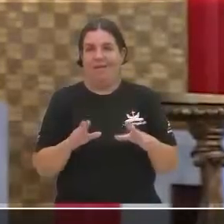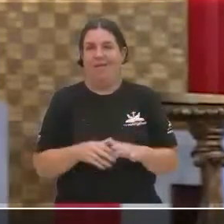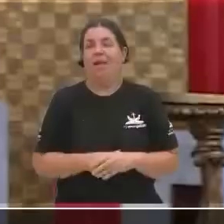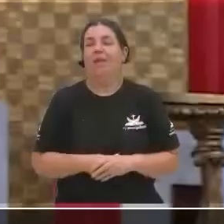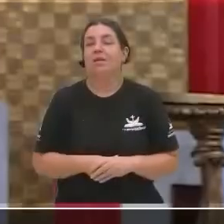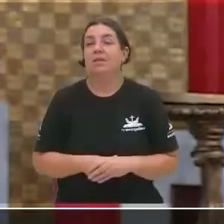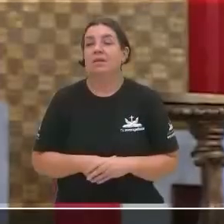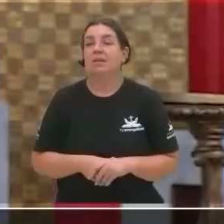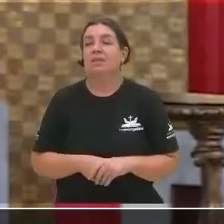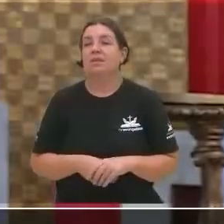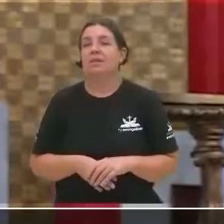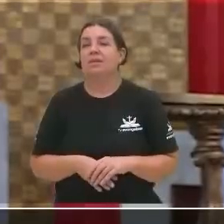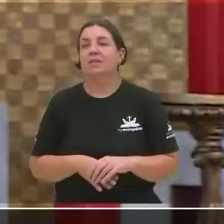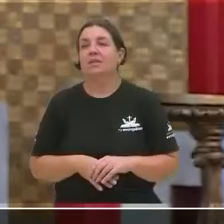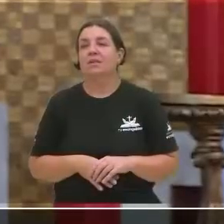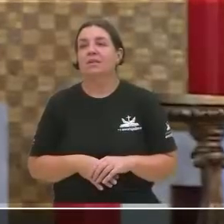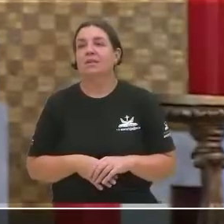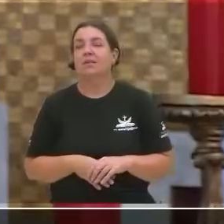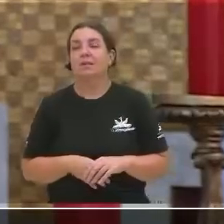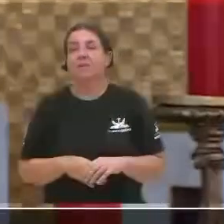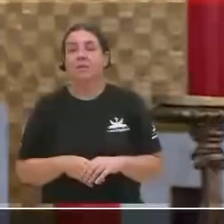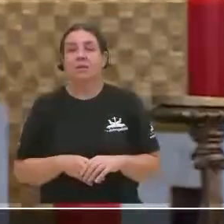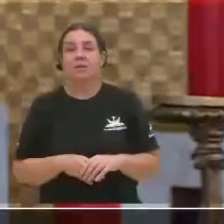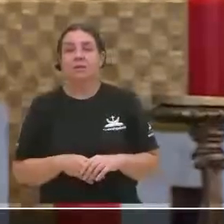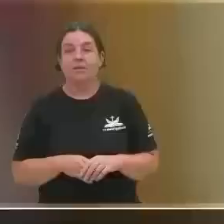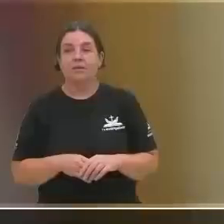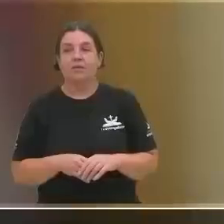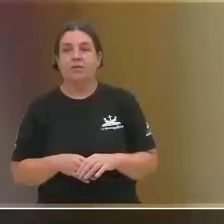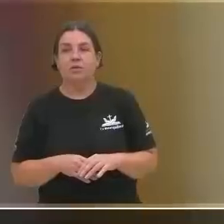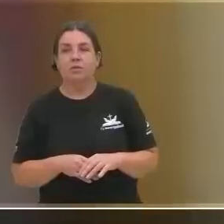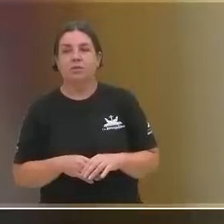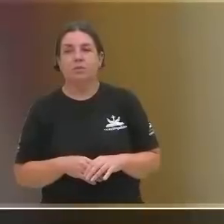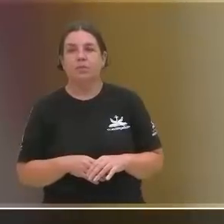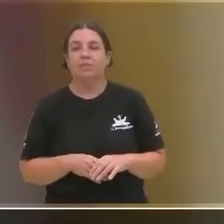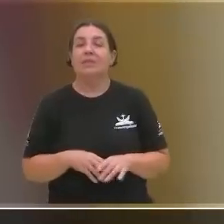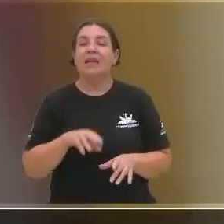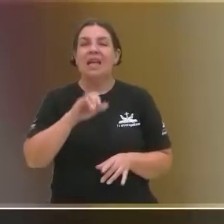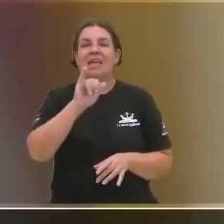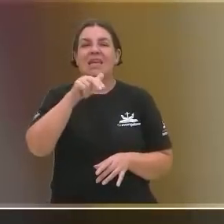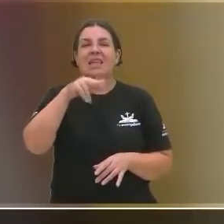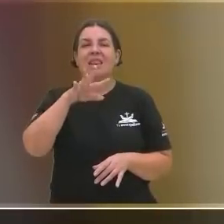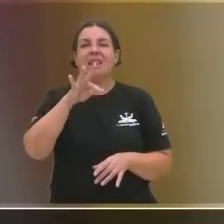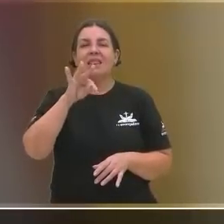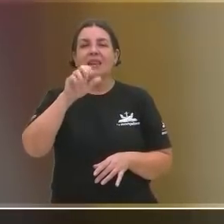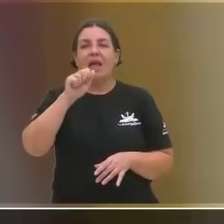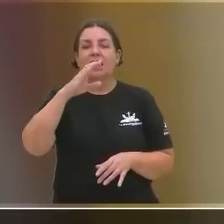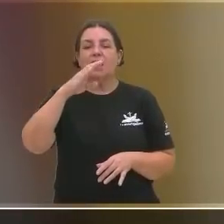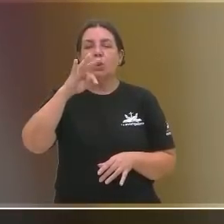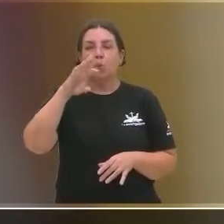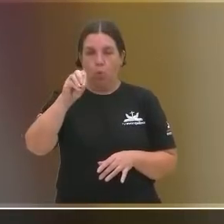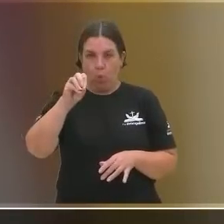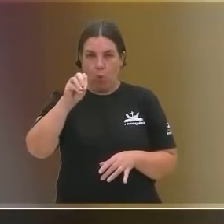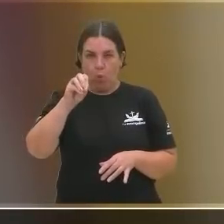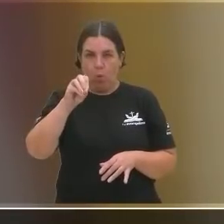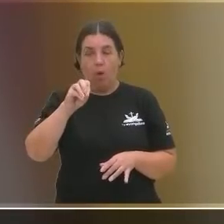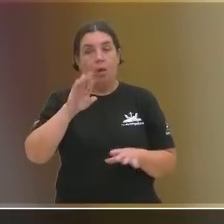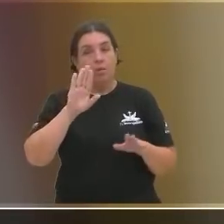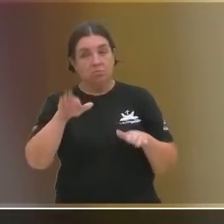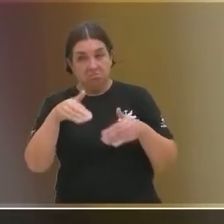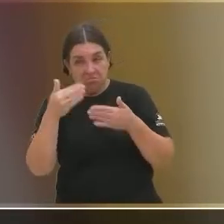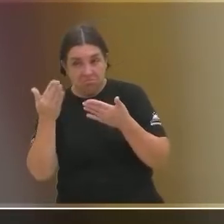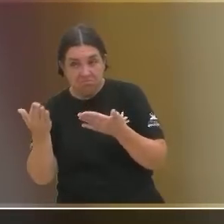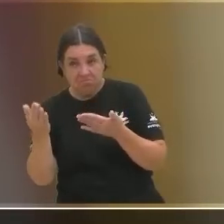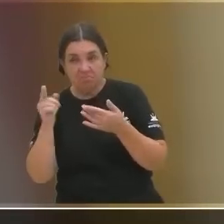não estava intacto não incorrupto há uma diferença e portanto